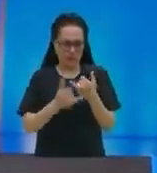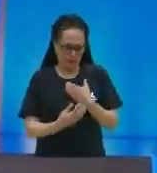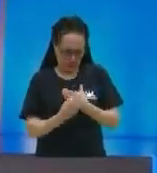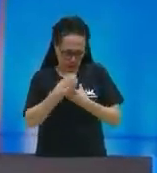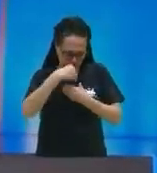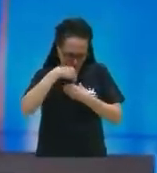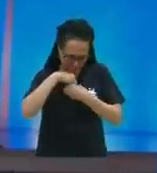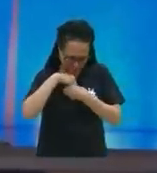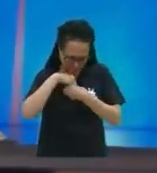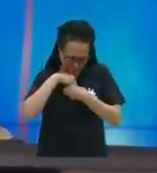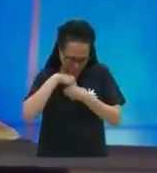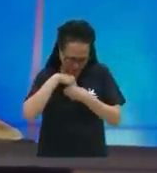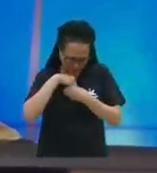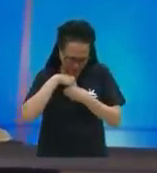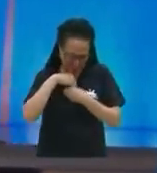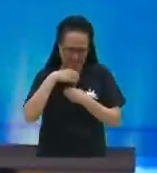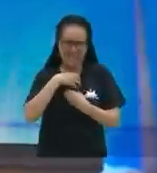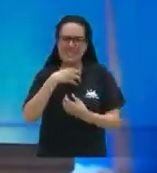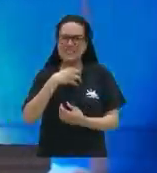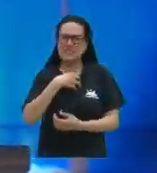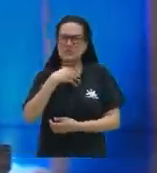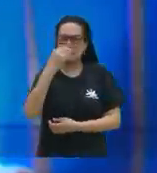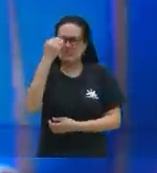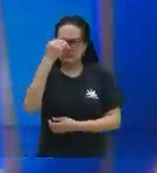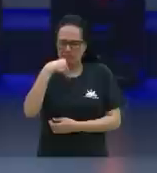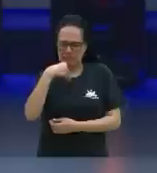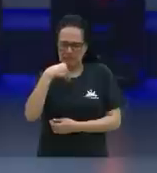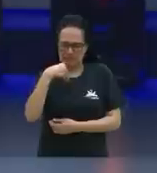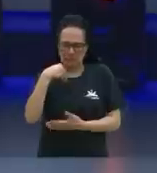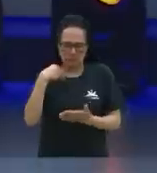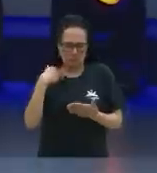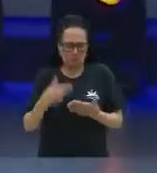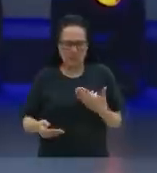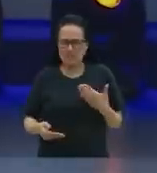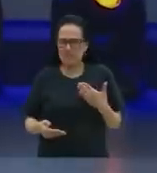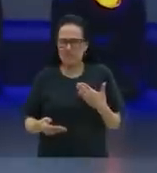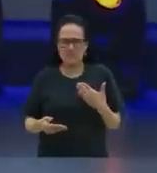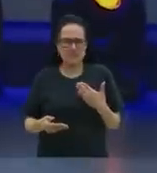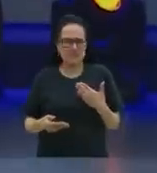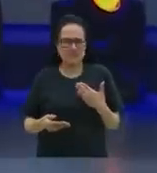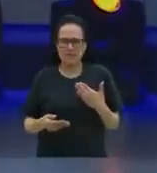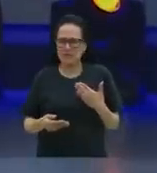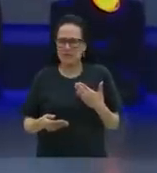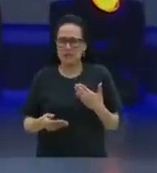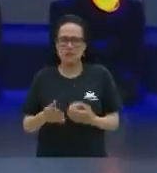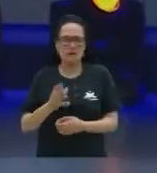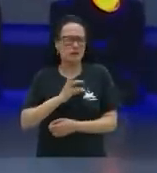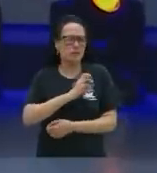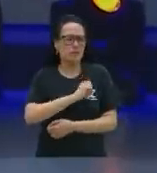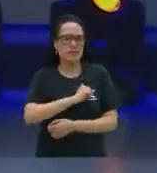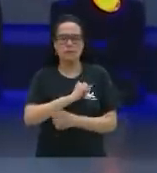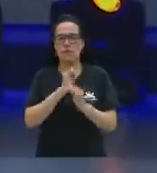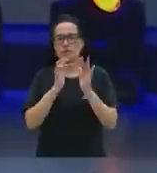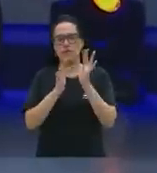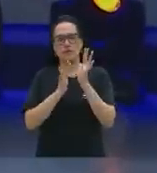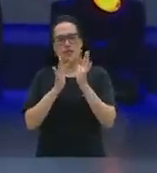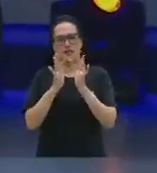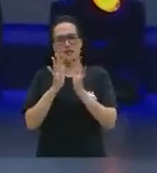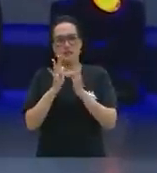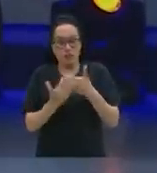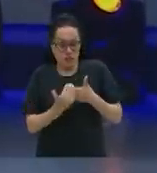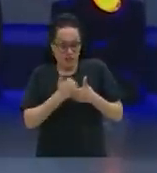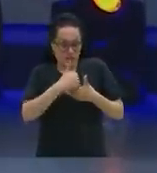um sentimento de fracasso, de derrota. O amor de Jesus está entrando no